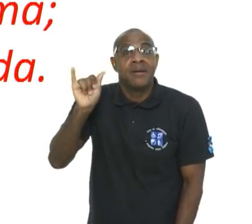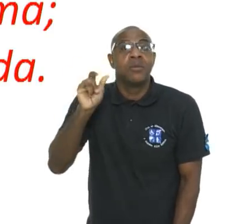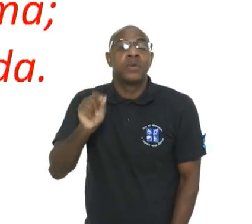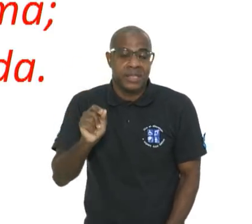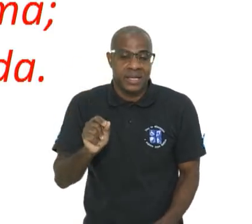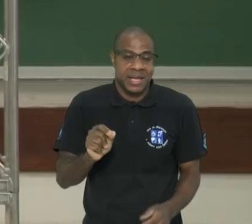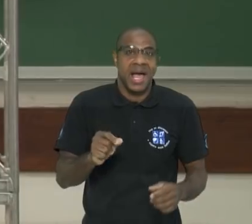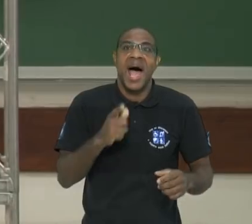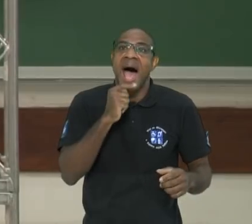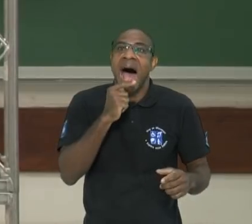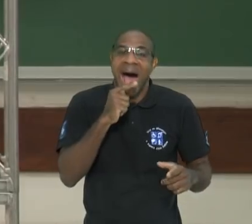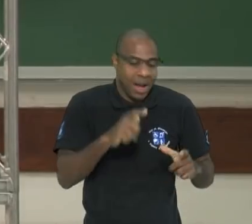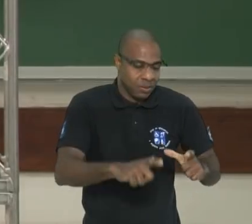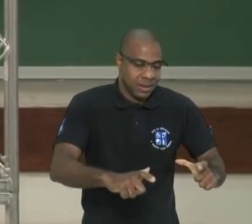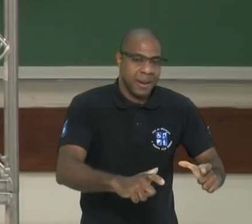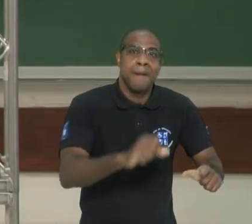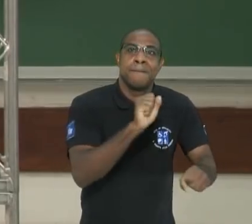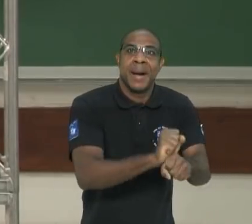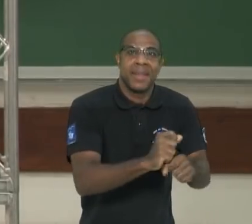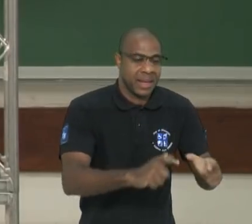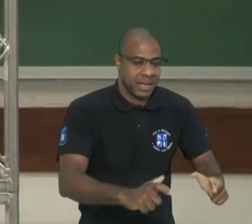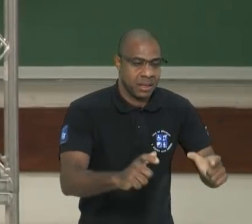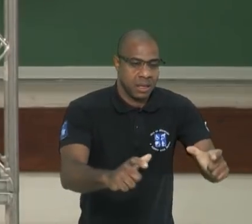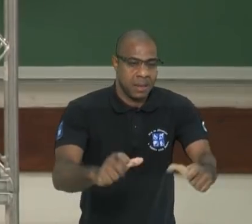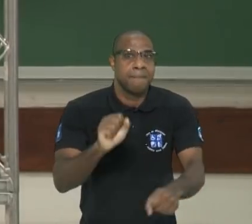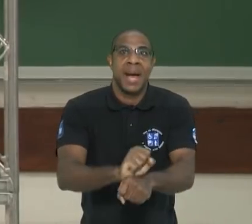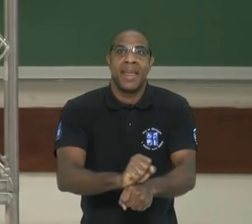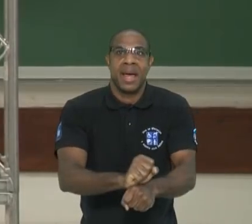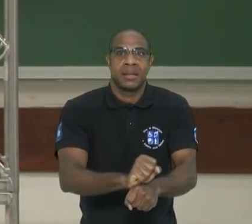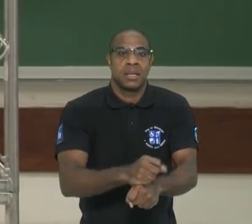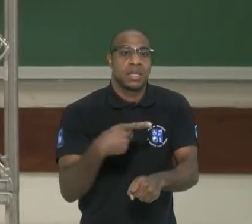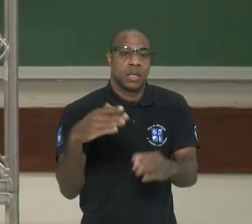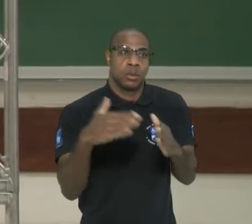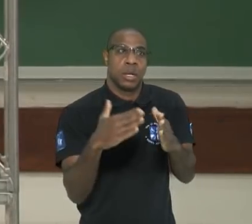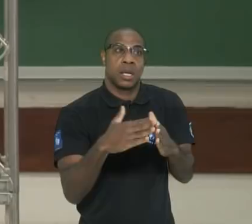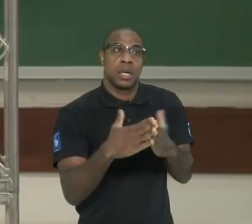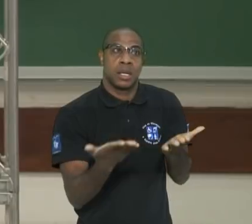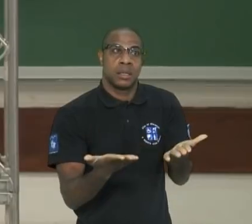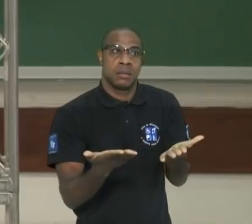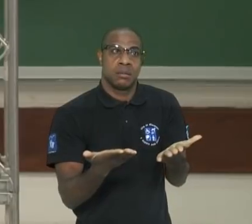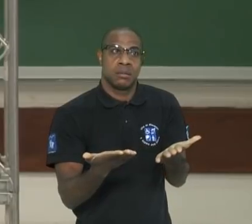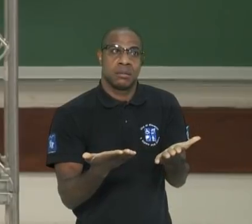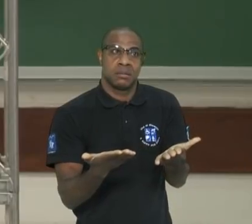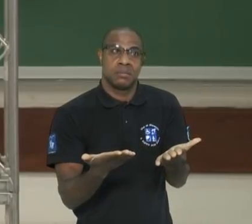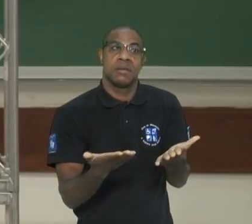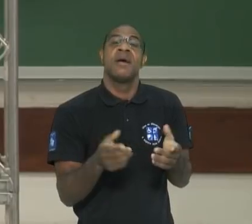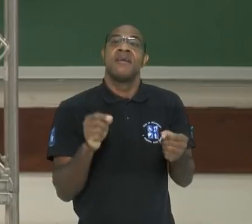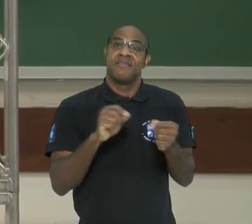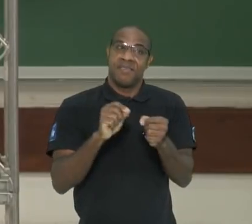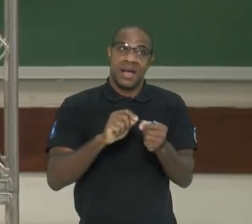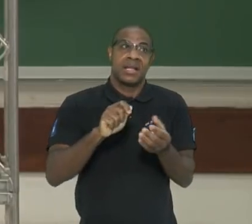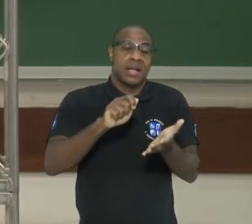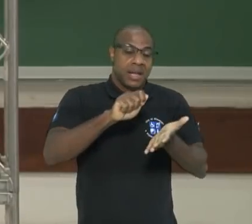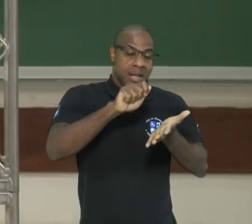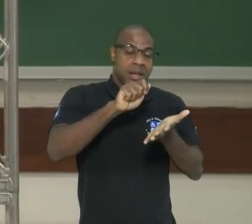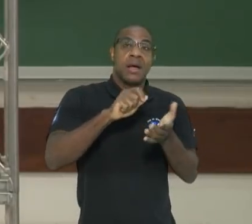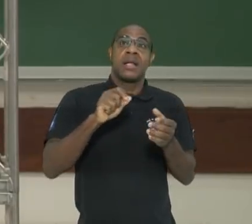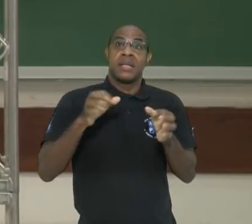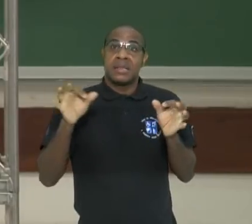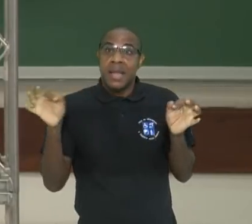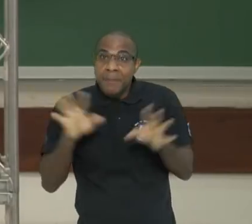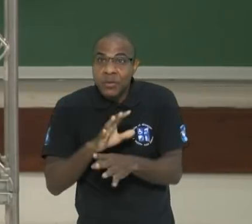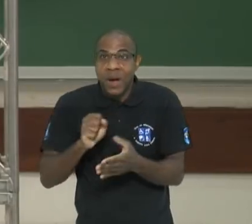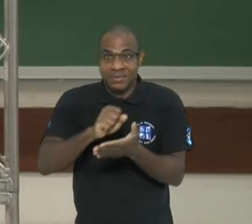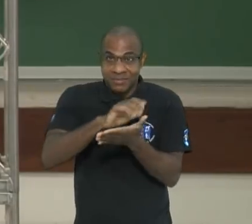parada. Vale mais uma vistoria aí na sua casa, pessoal. Terminou de assistir a aula, faz a tarefinha no Classroom, vai lá fora, dá